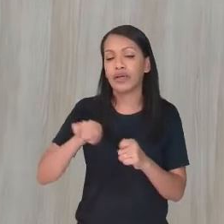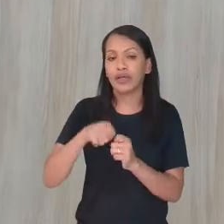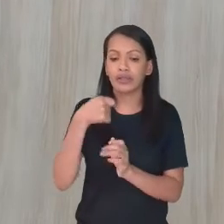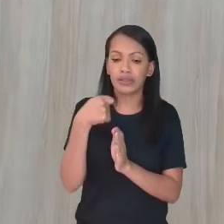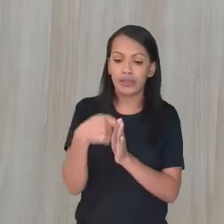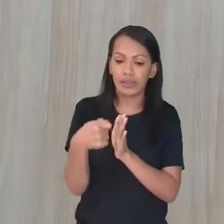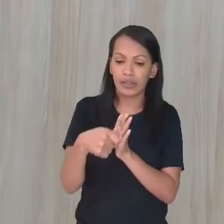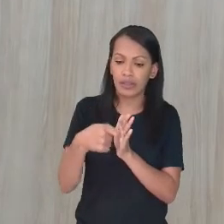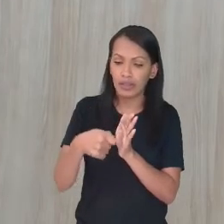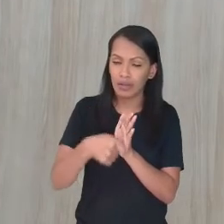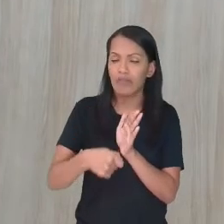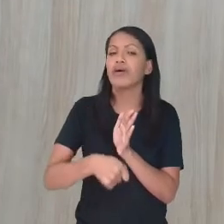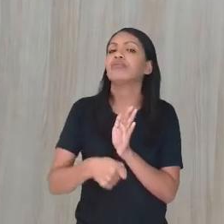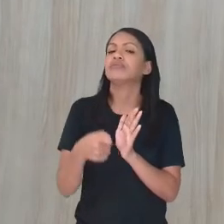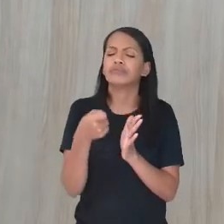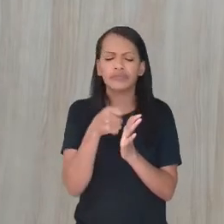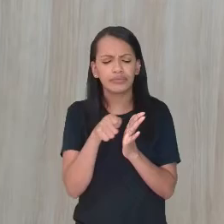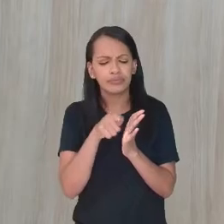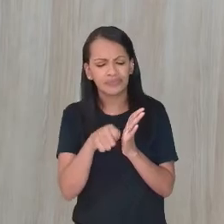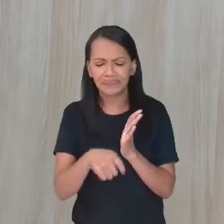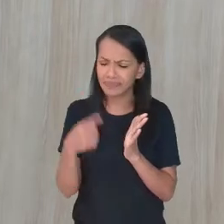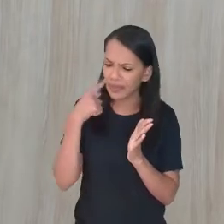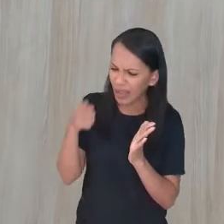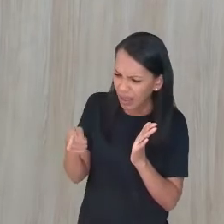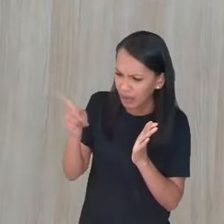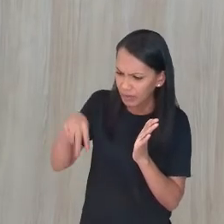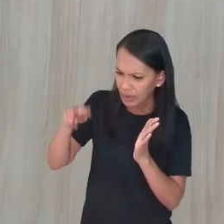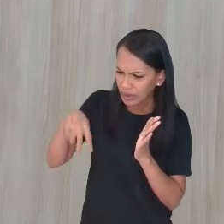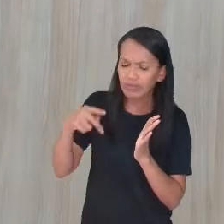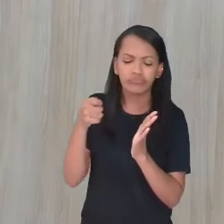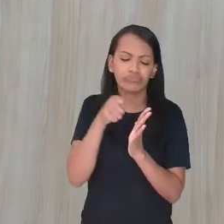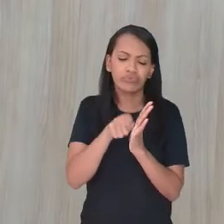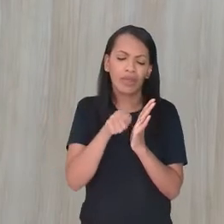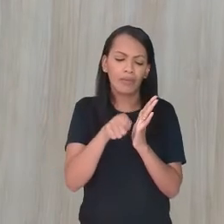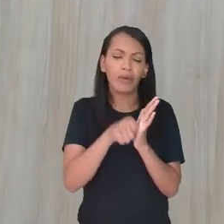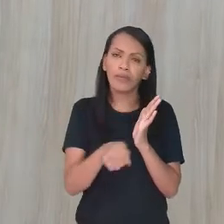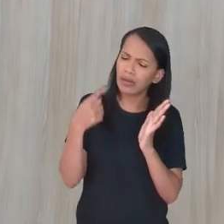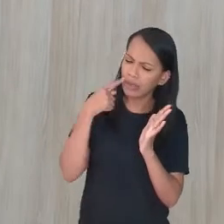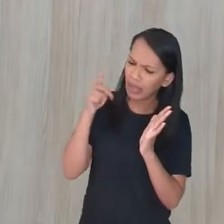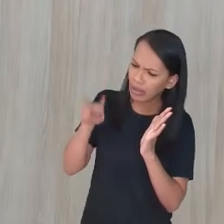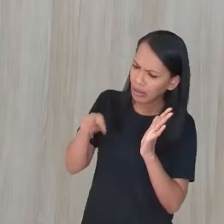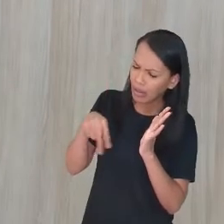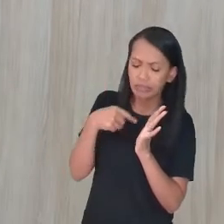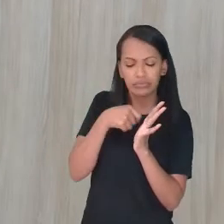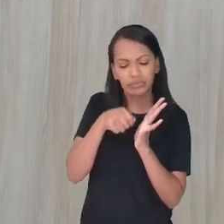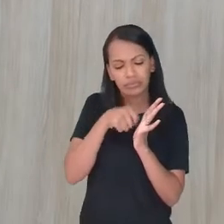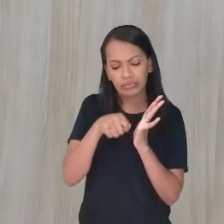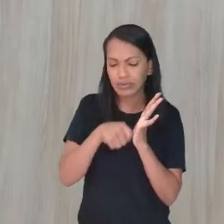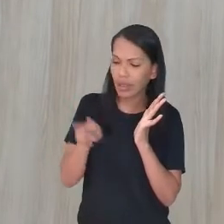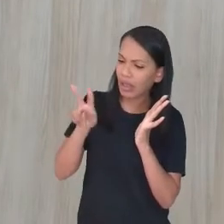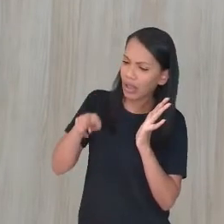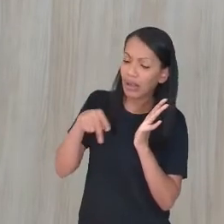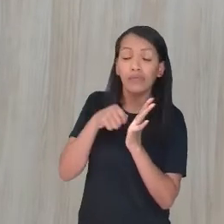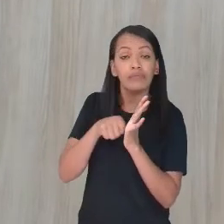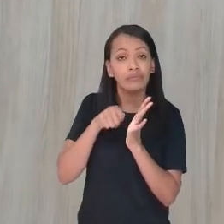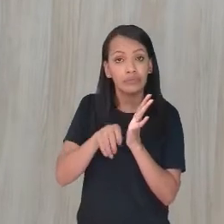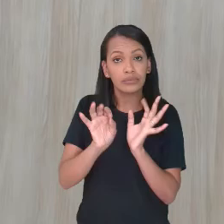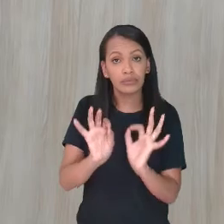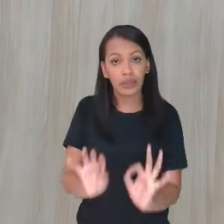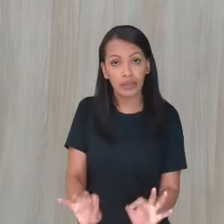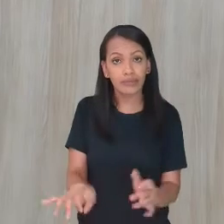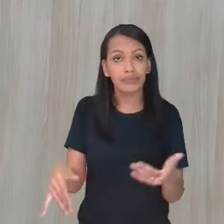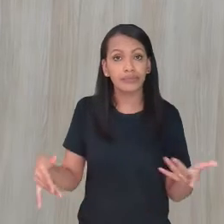e marcações. Tudo é você que vai marcar, que vai anotar, certo?